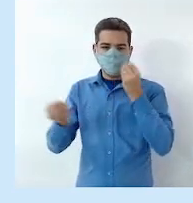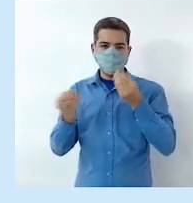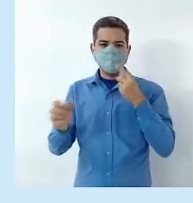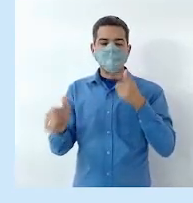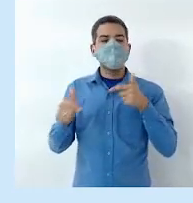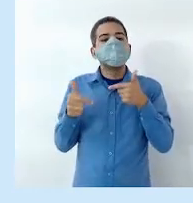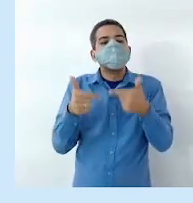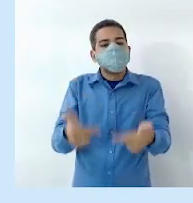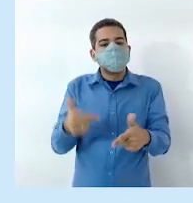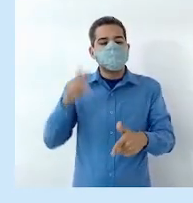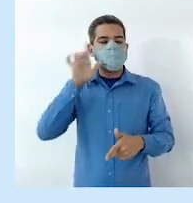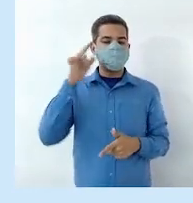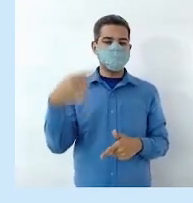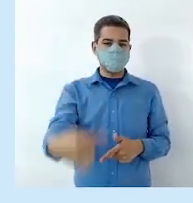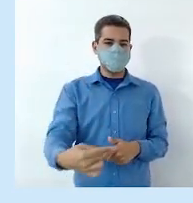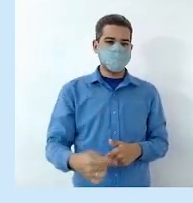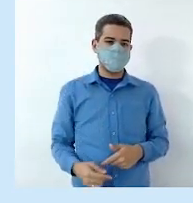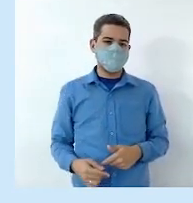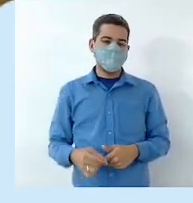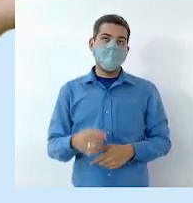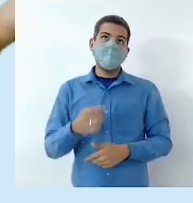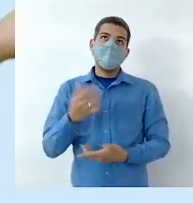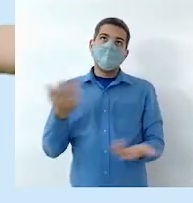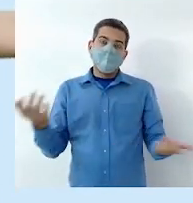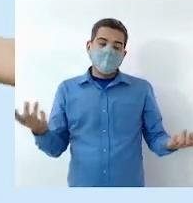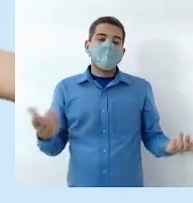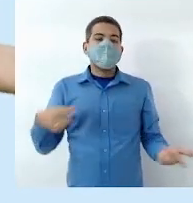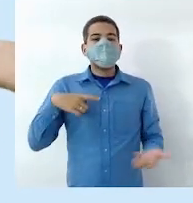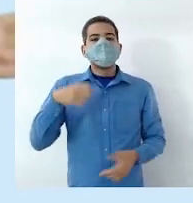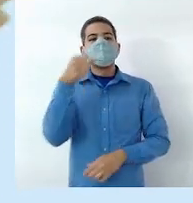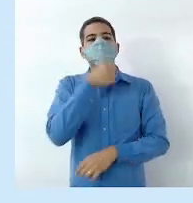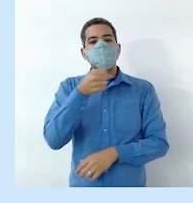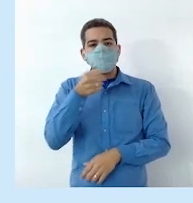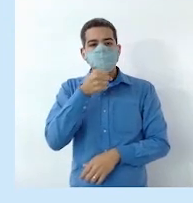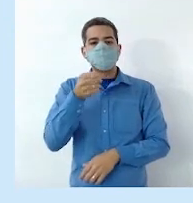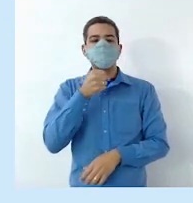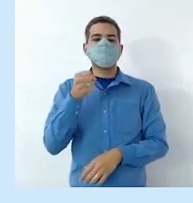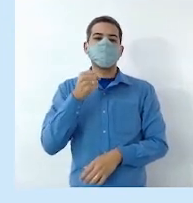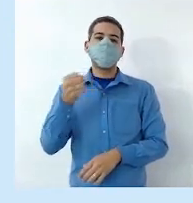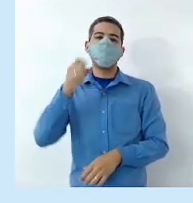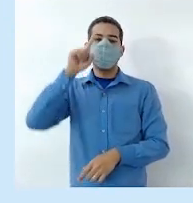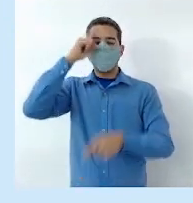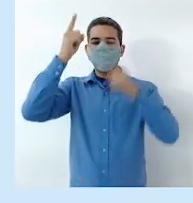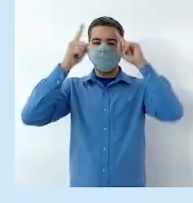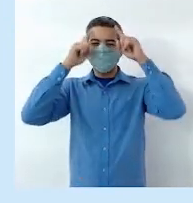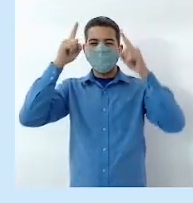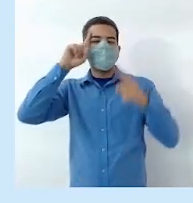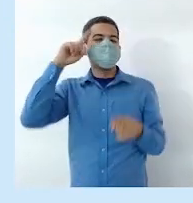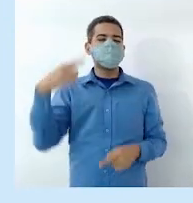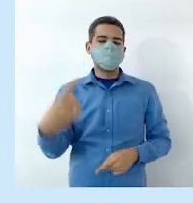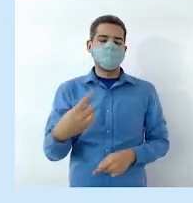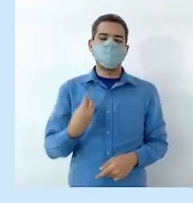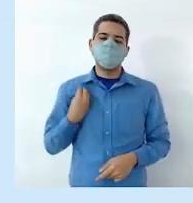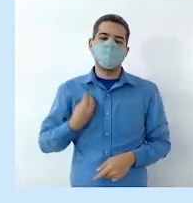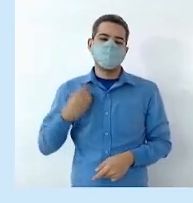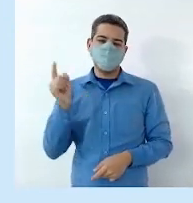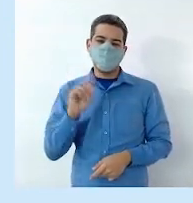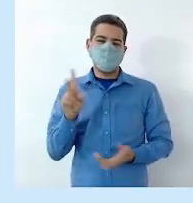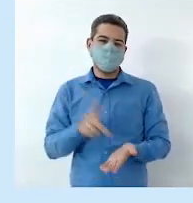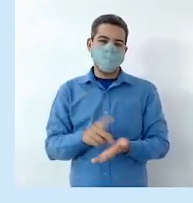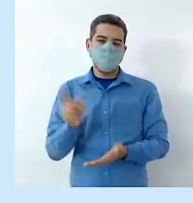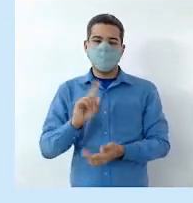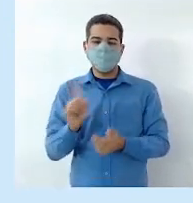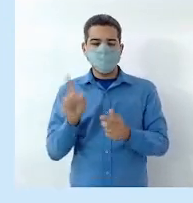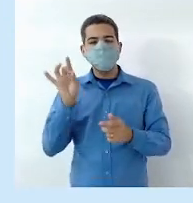suas ações no dia a dia, se bem que é uma narrativa ficcional, Então esse dia a dia não ocorre, fica só no